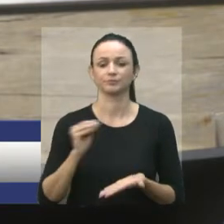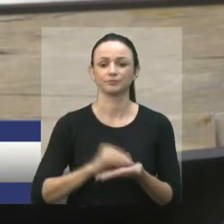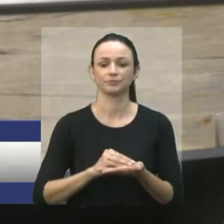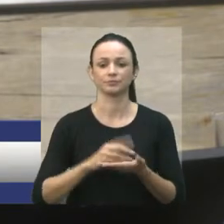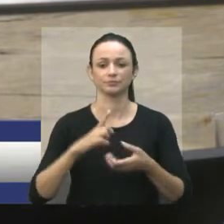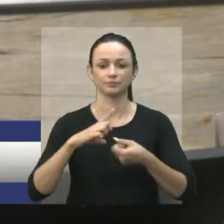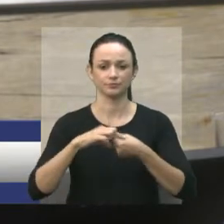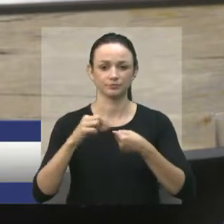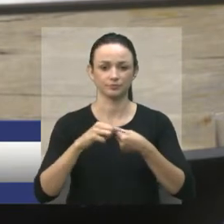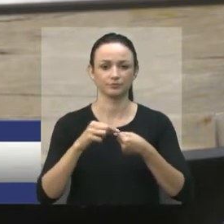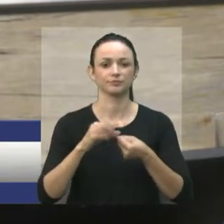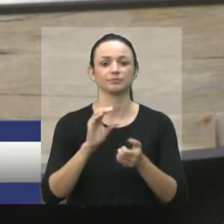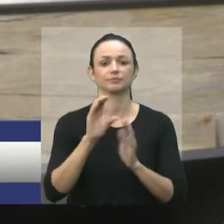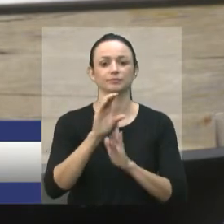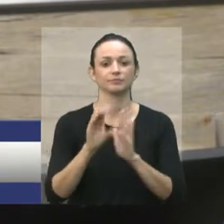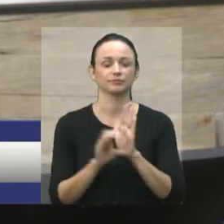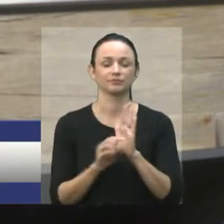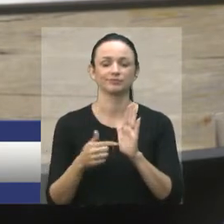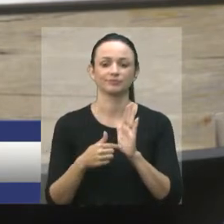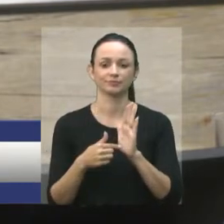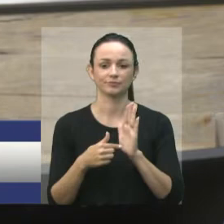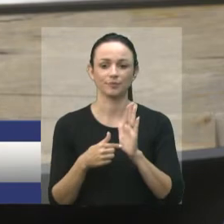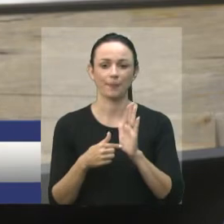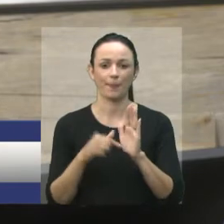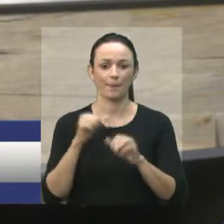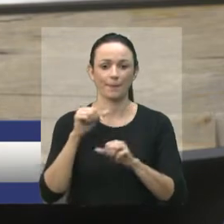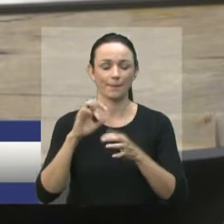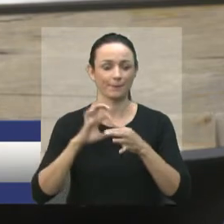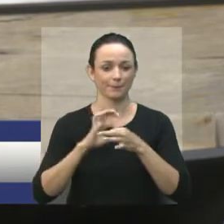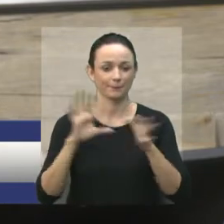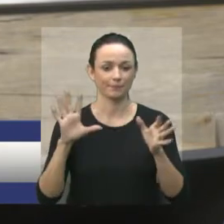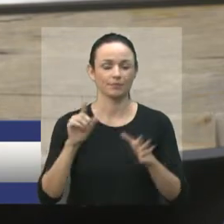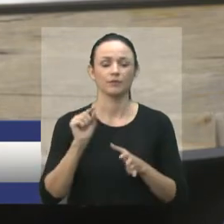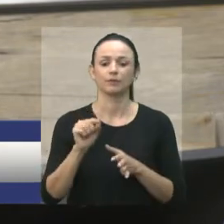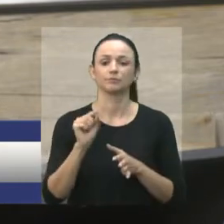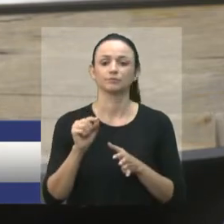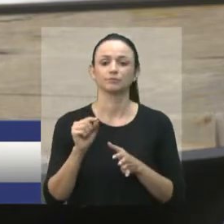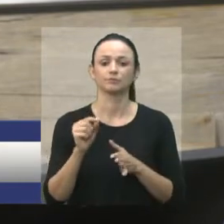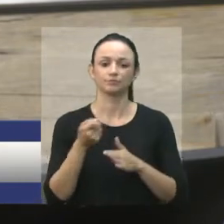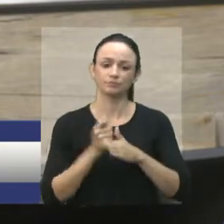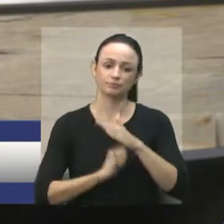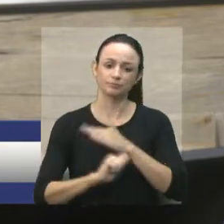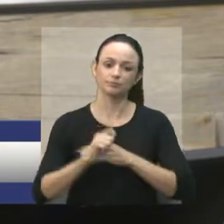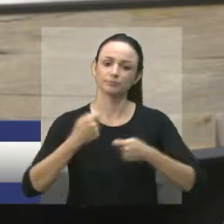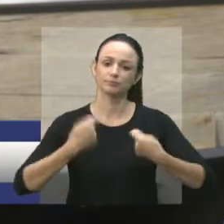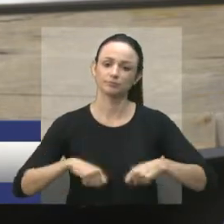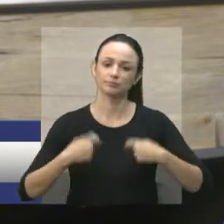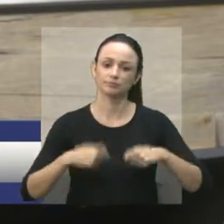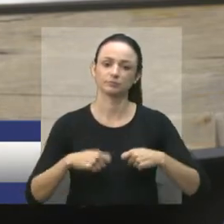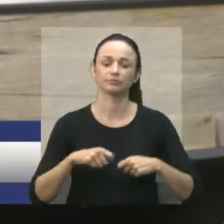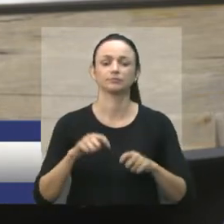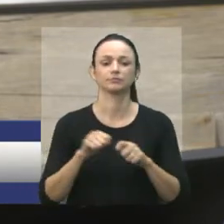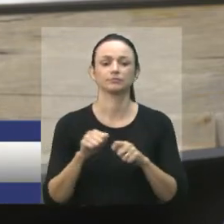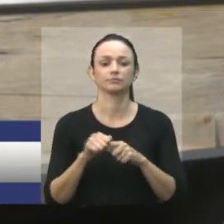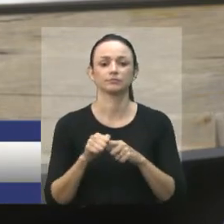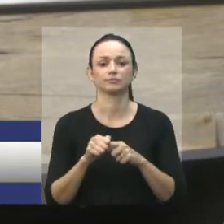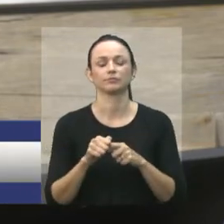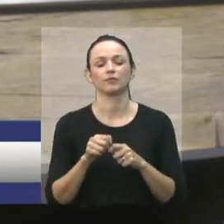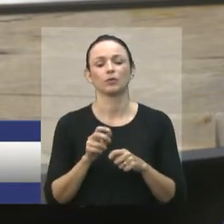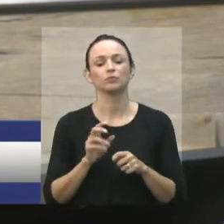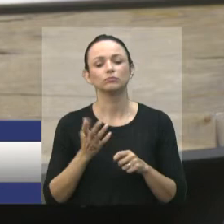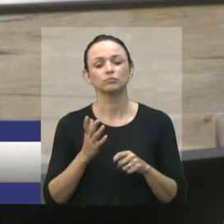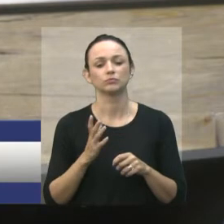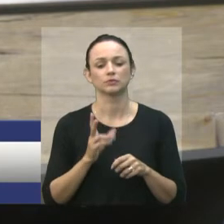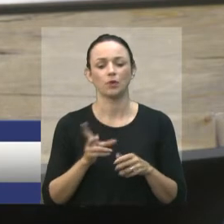no capítulo das disposições finais, autorizando a promoção dos investimentos necessários a celebrar ou manter convênio